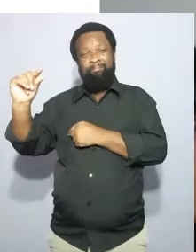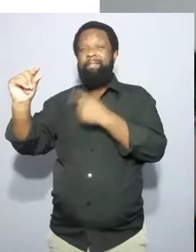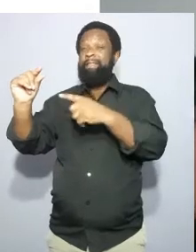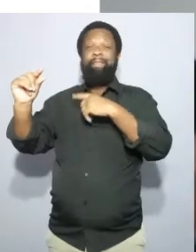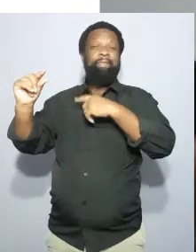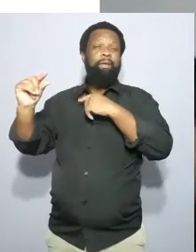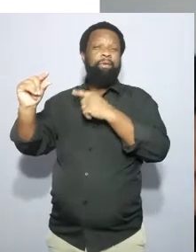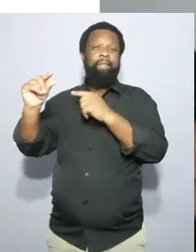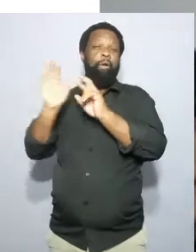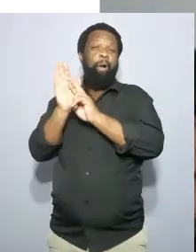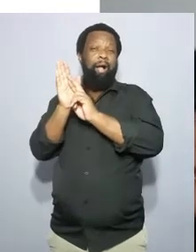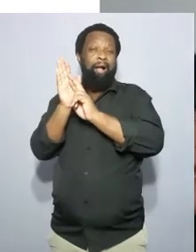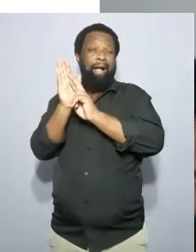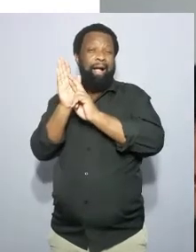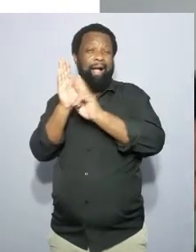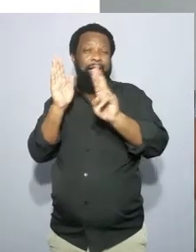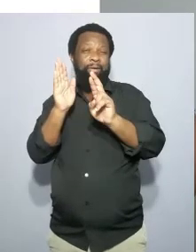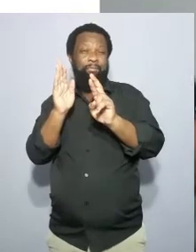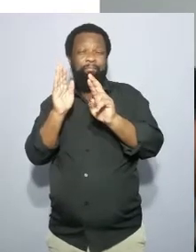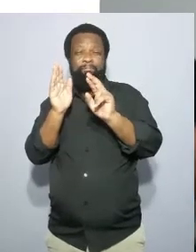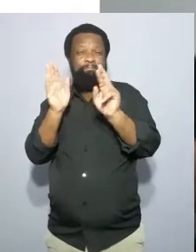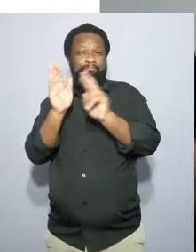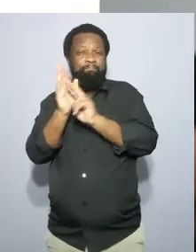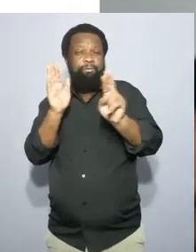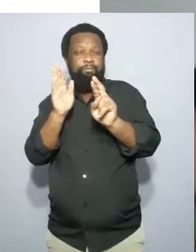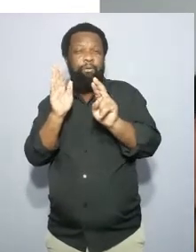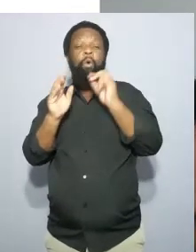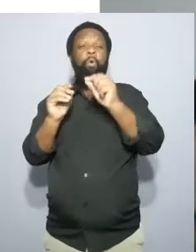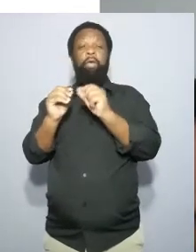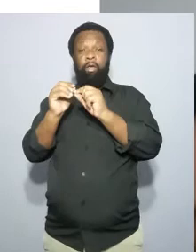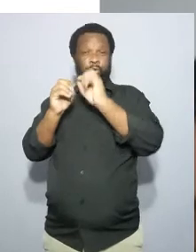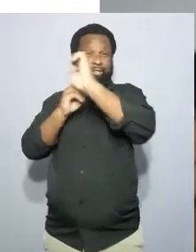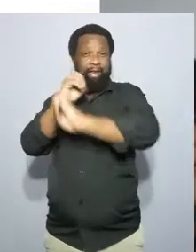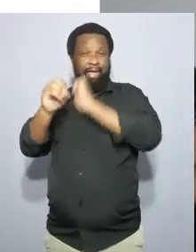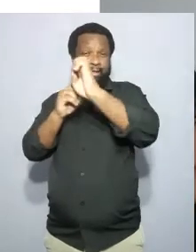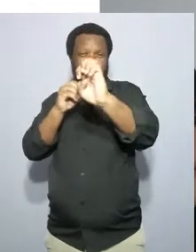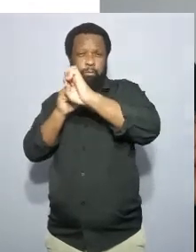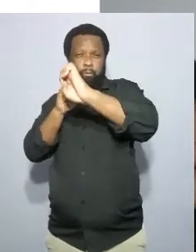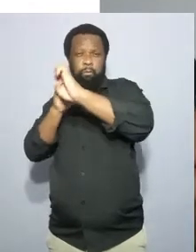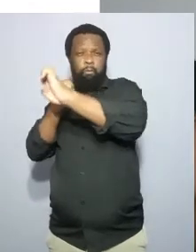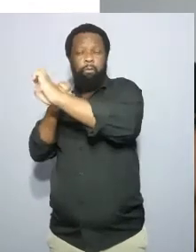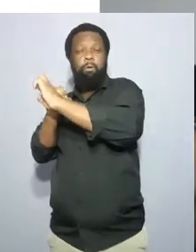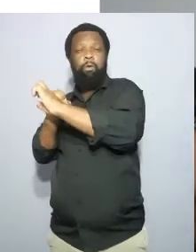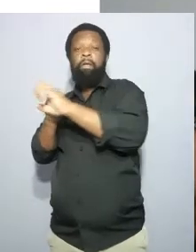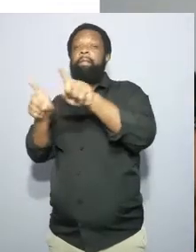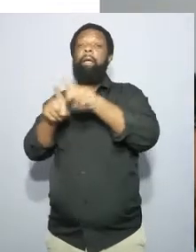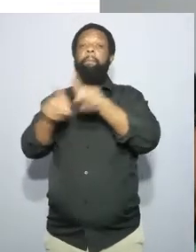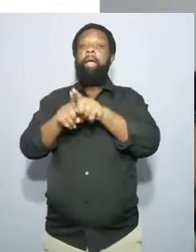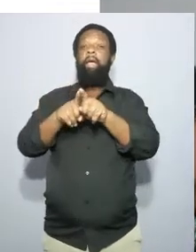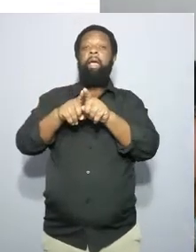um raio menor, ele acaba atraindo bem os elétrons dele e, consequentemente, um elétron que